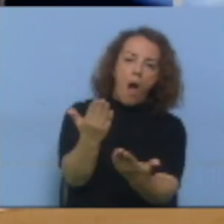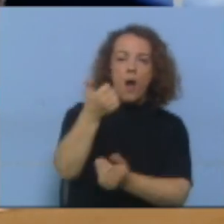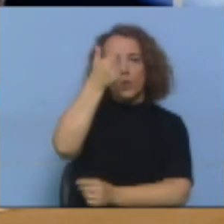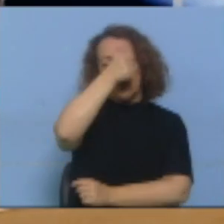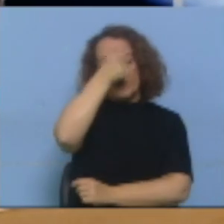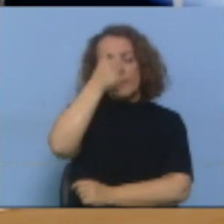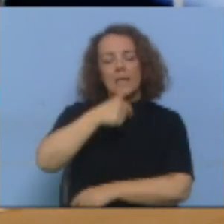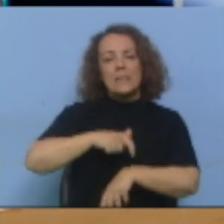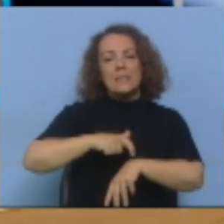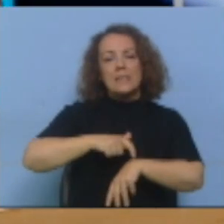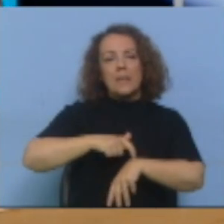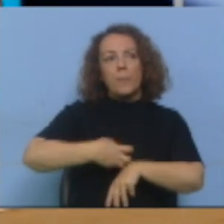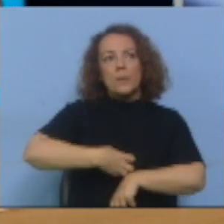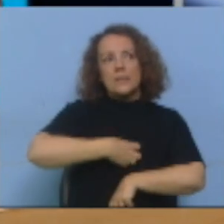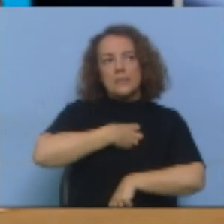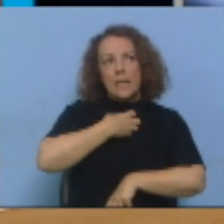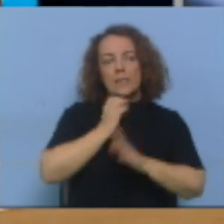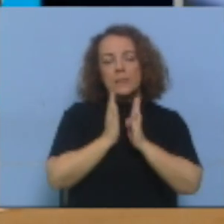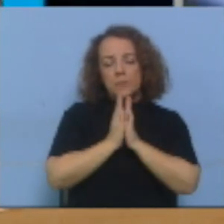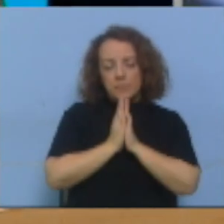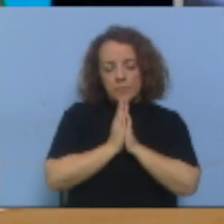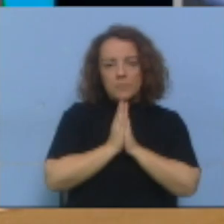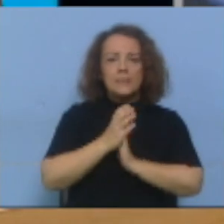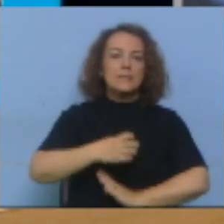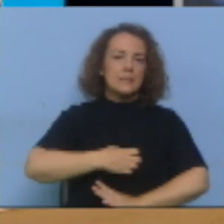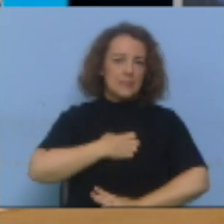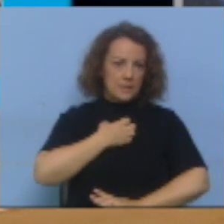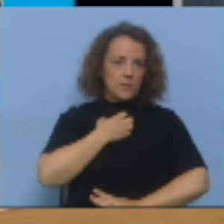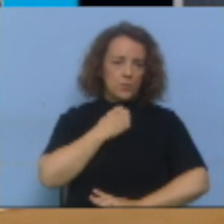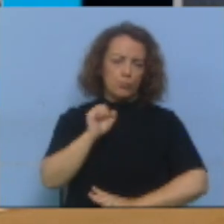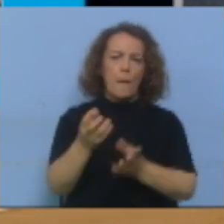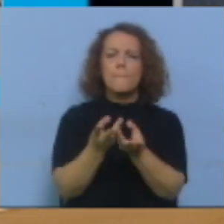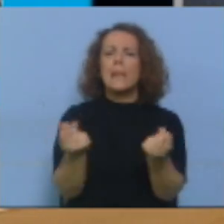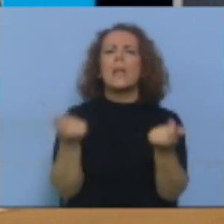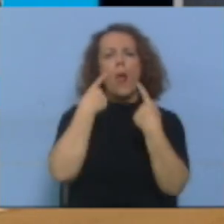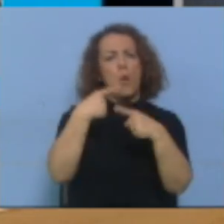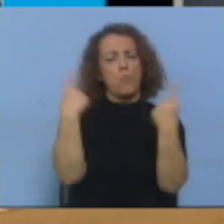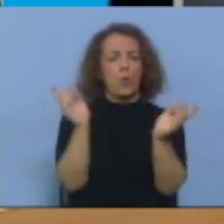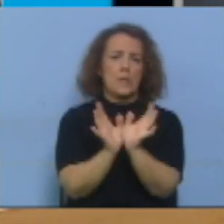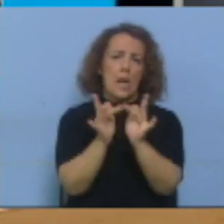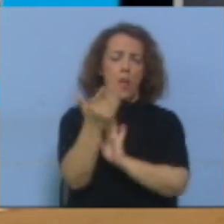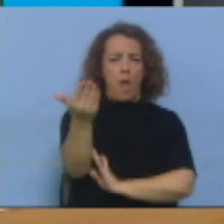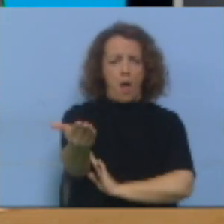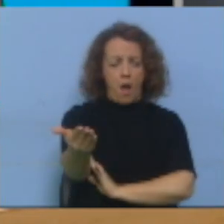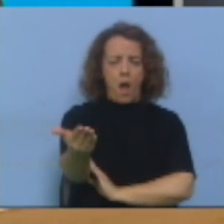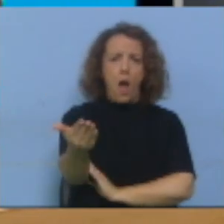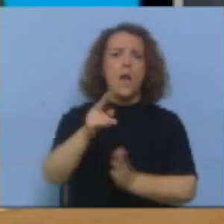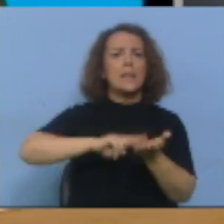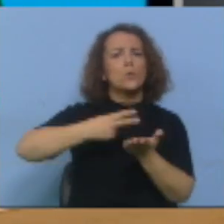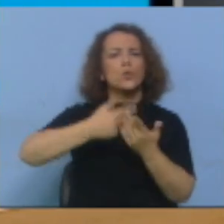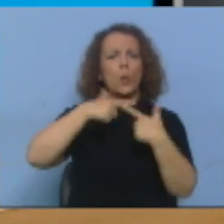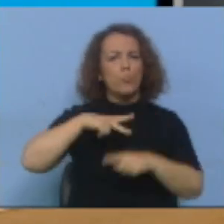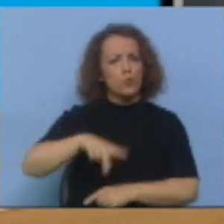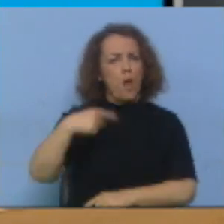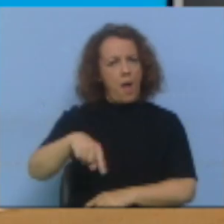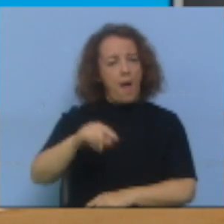de celebração destes momentos. Isso são materiais que são disponibilizados pela internet e que nos ajudam, e que estão traduzidos em português,